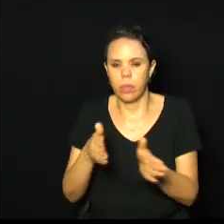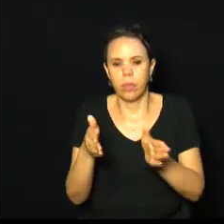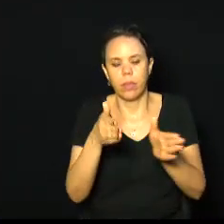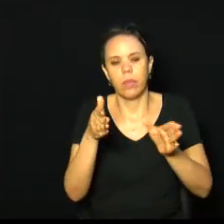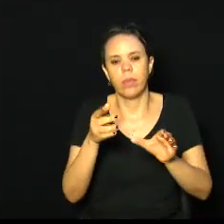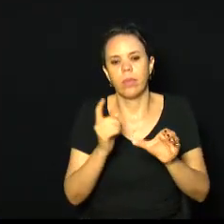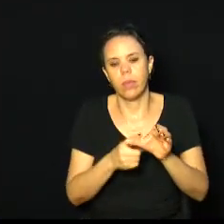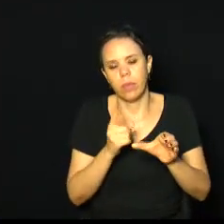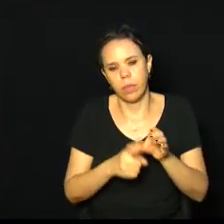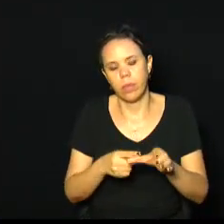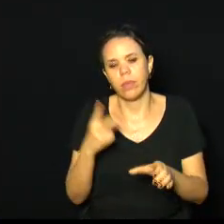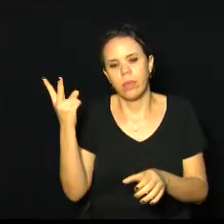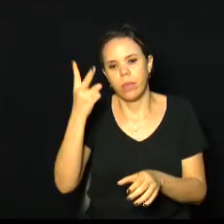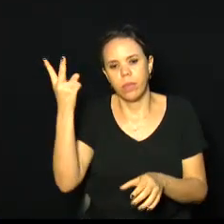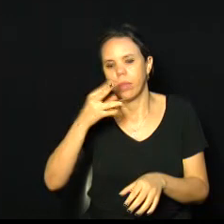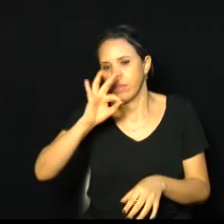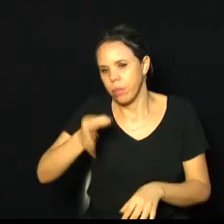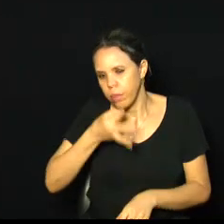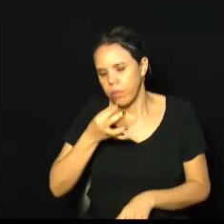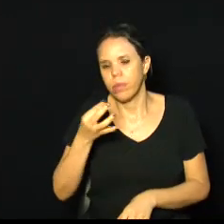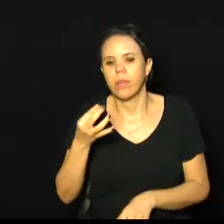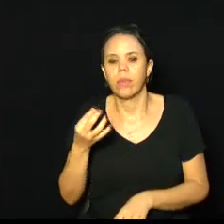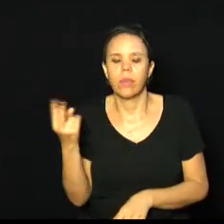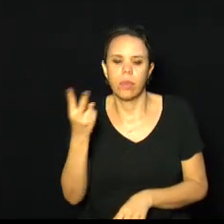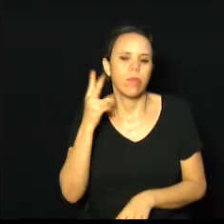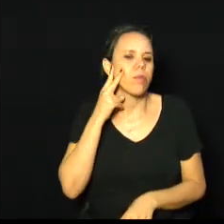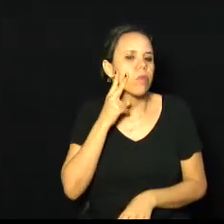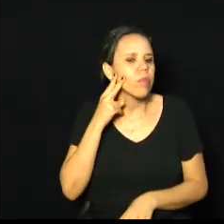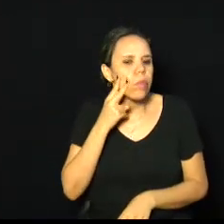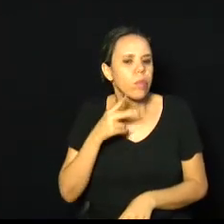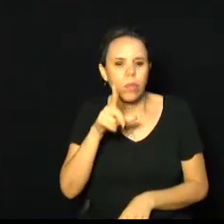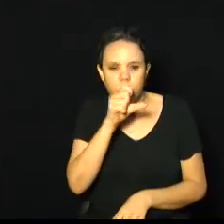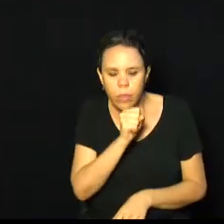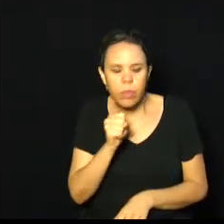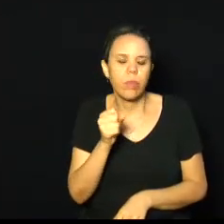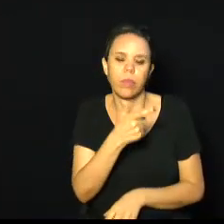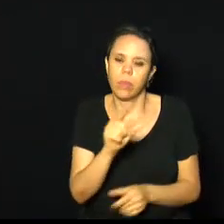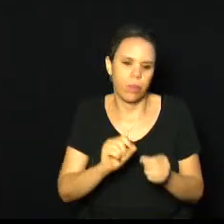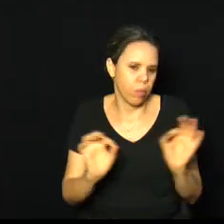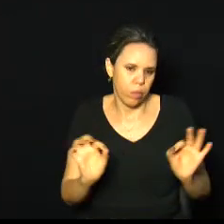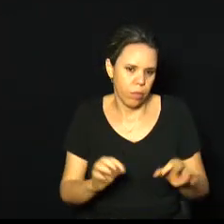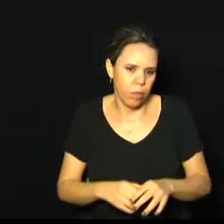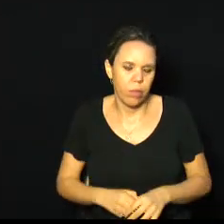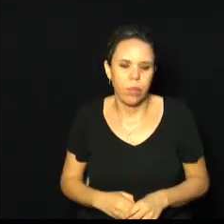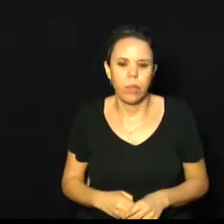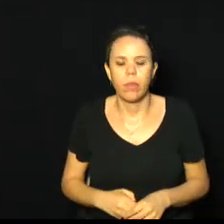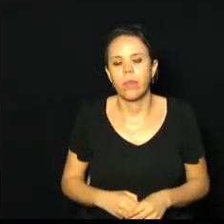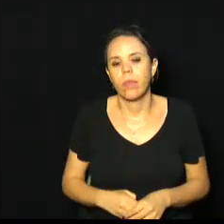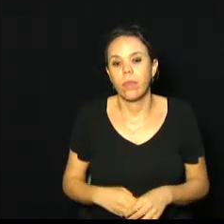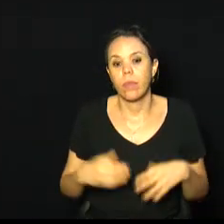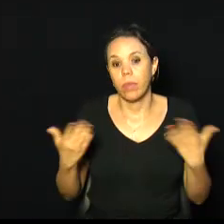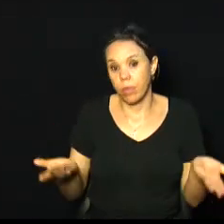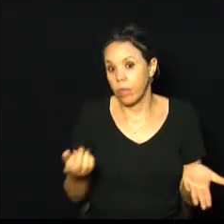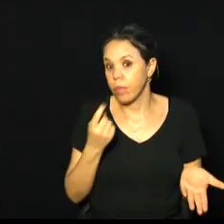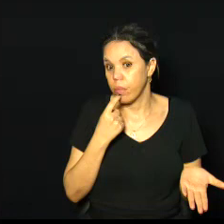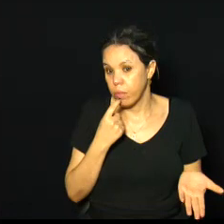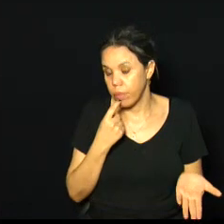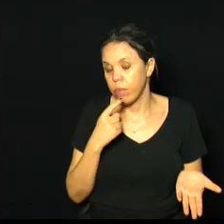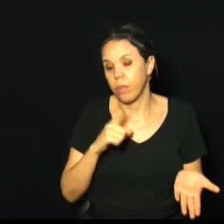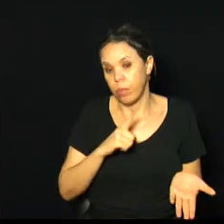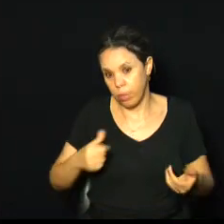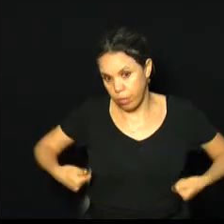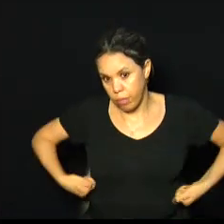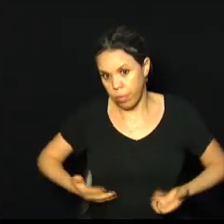Jundiaí, Valinhos, Vinhedo, Louveira, também assim não o fazem. Então, né, Campinas vai ter que